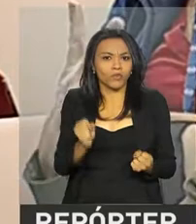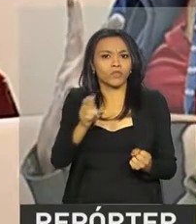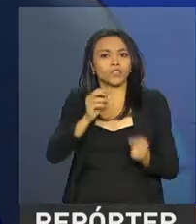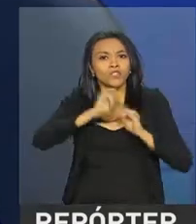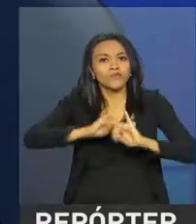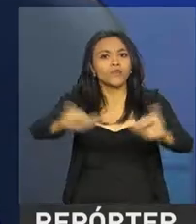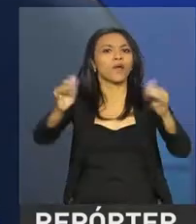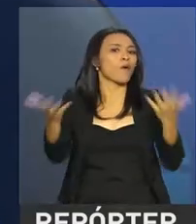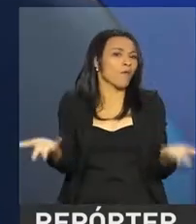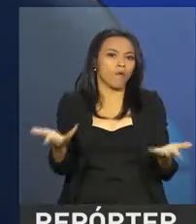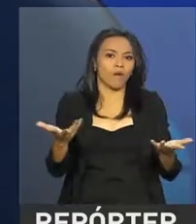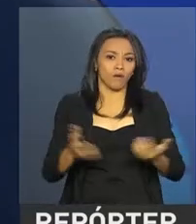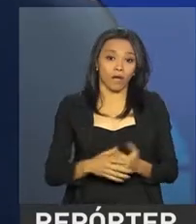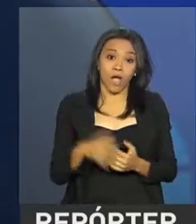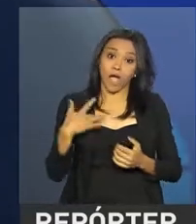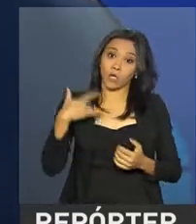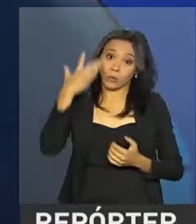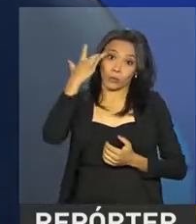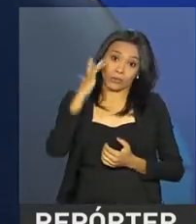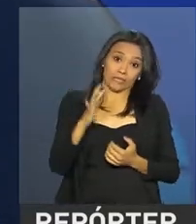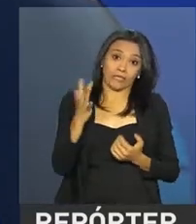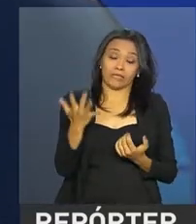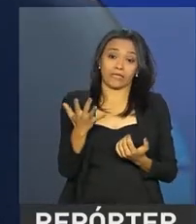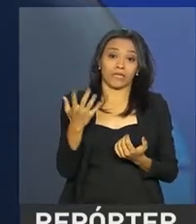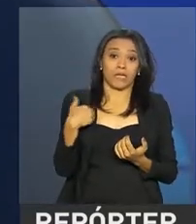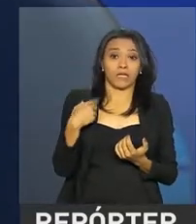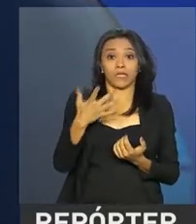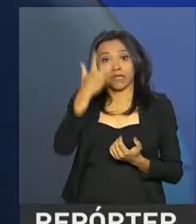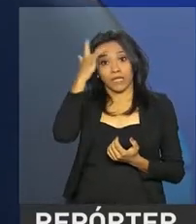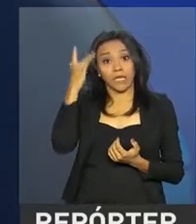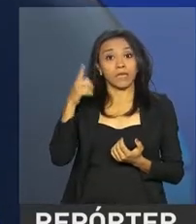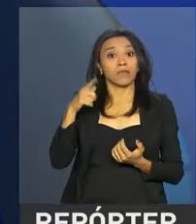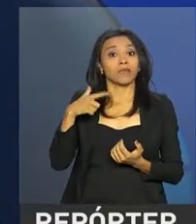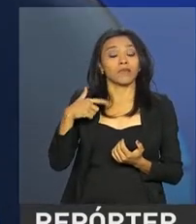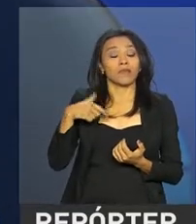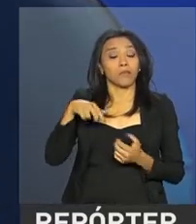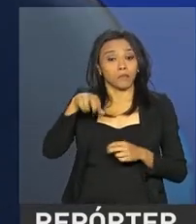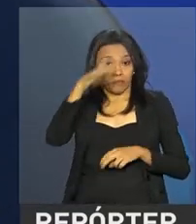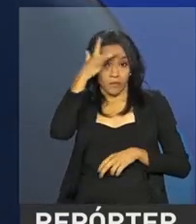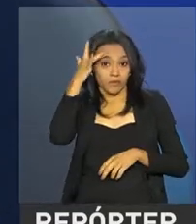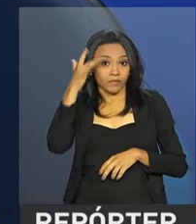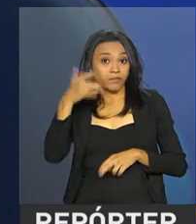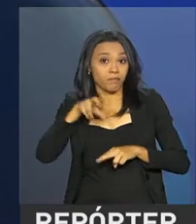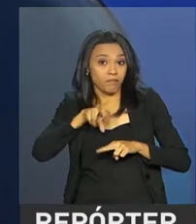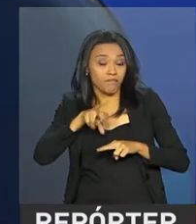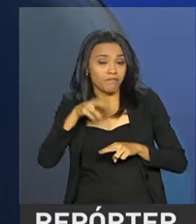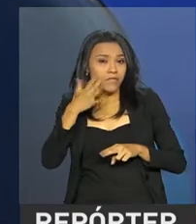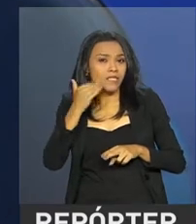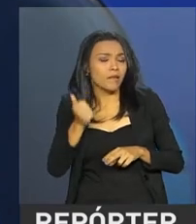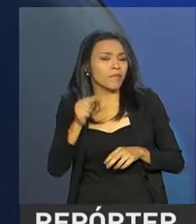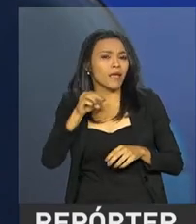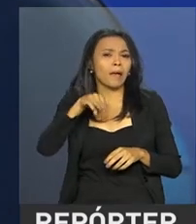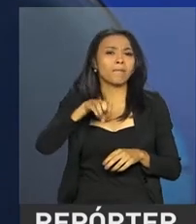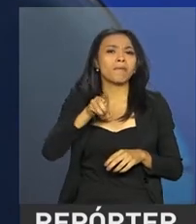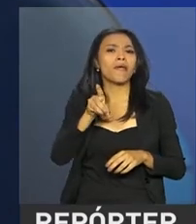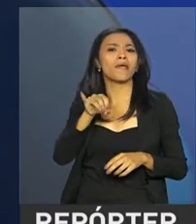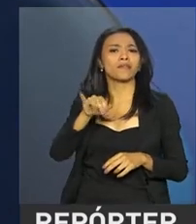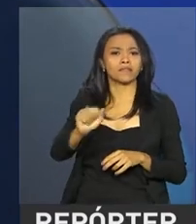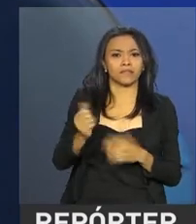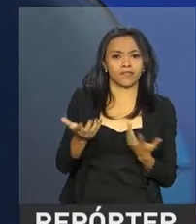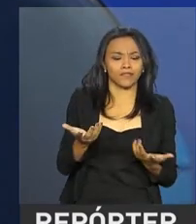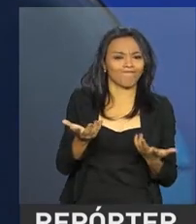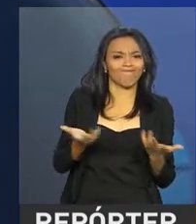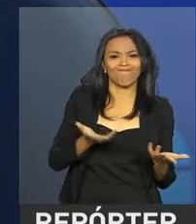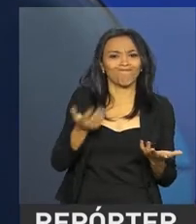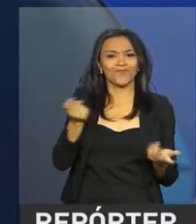eu não quero contrariar os estatísticos que estão ali ao fundo, não tem média. Falar em média, não dá para falar